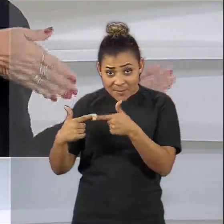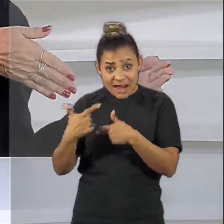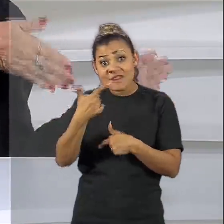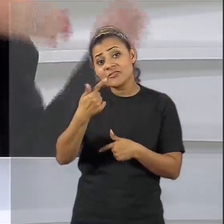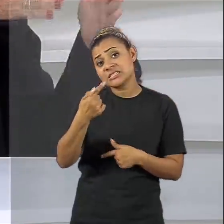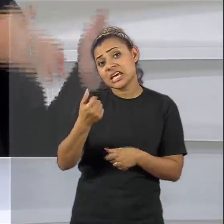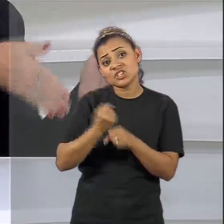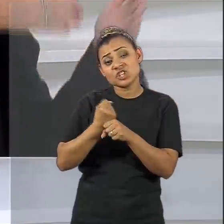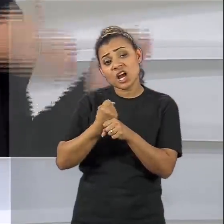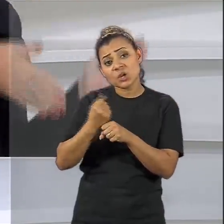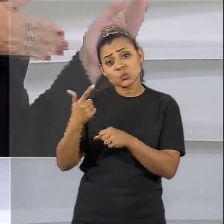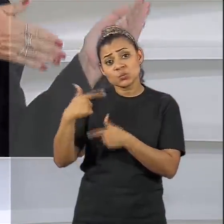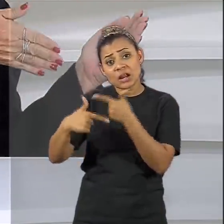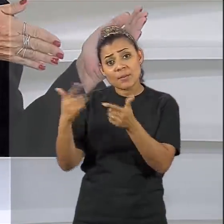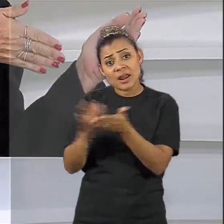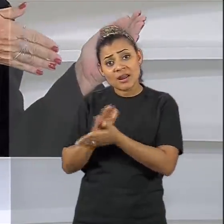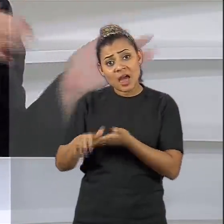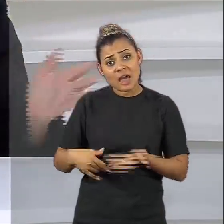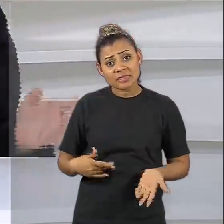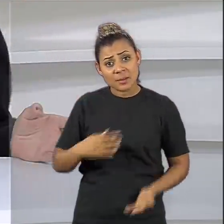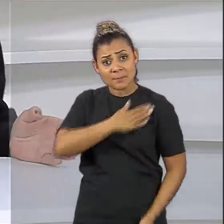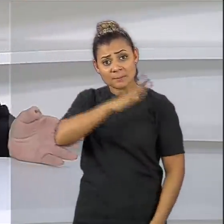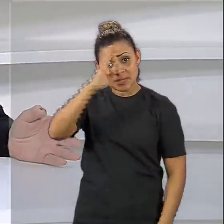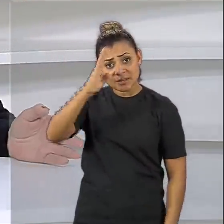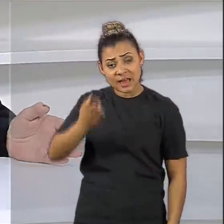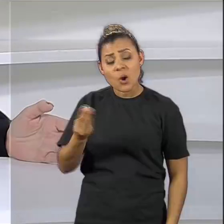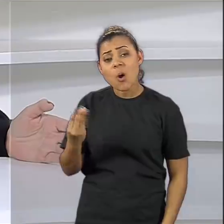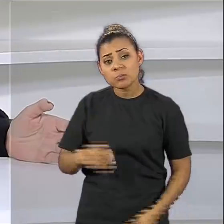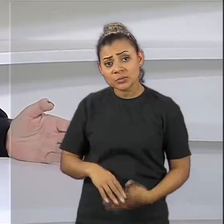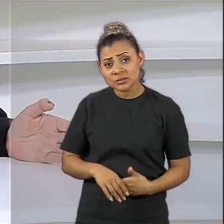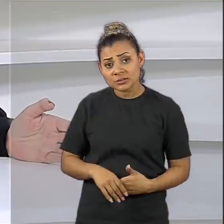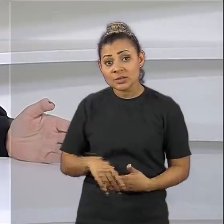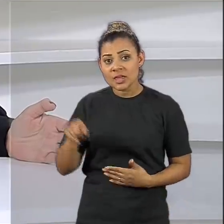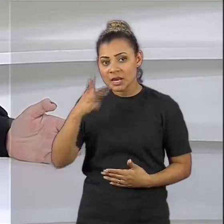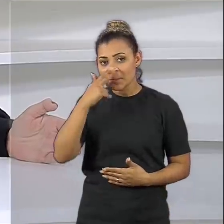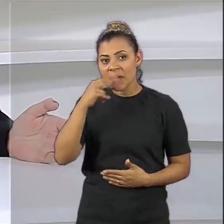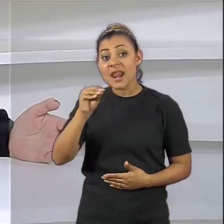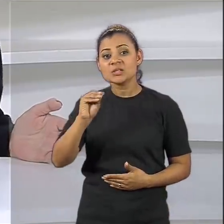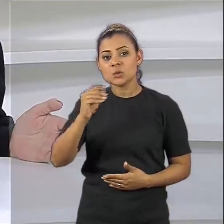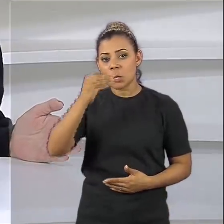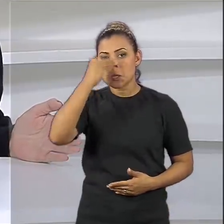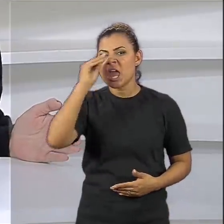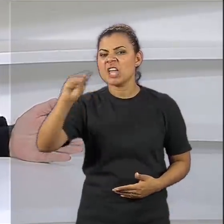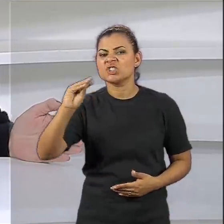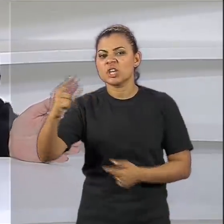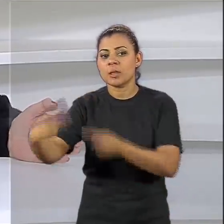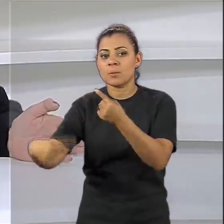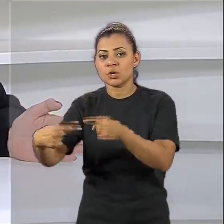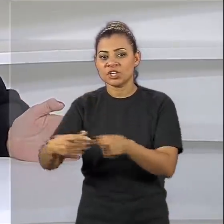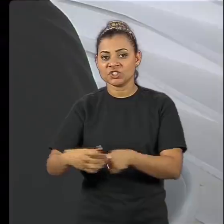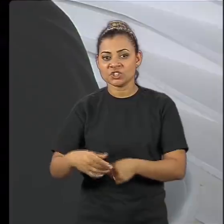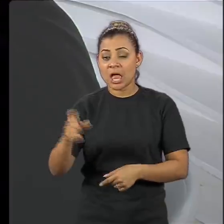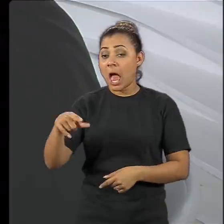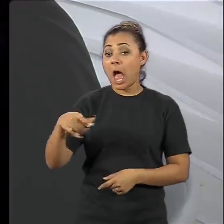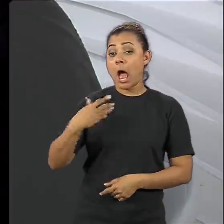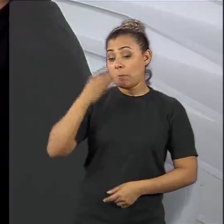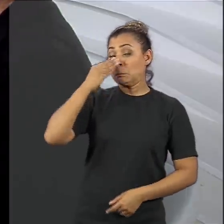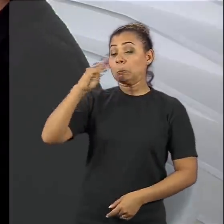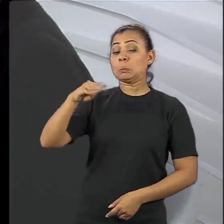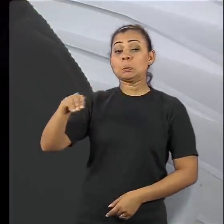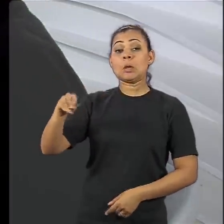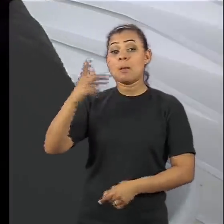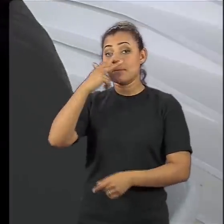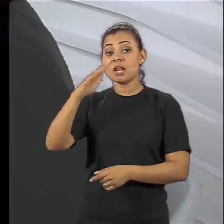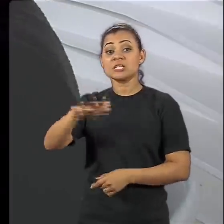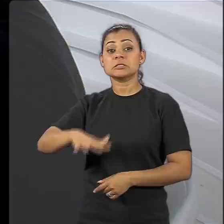27 anos e saiu mal das Forças Armadas, ele aí rejeita a política. A política é uma coisa abjeta, exato,